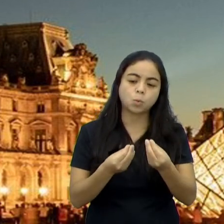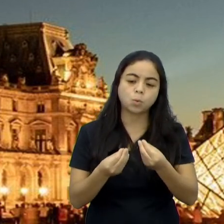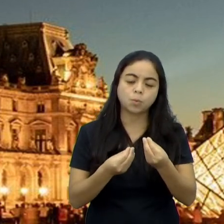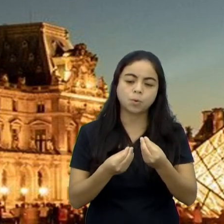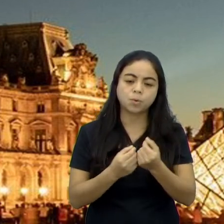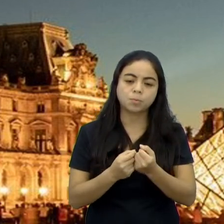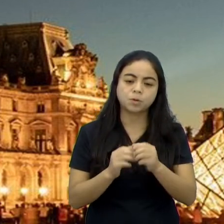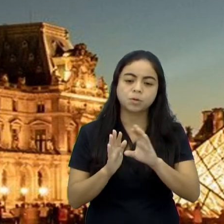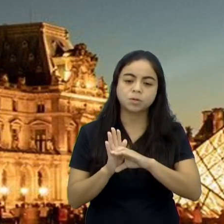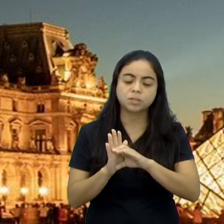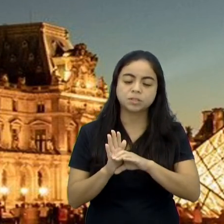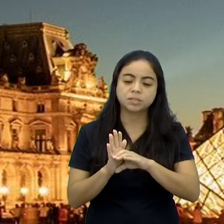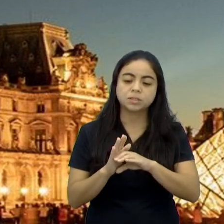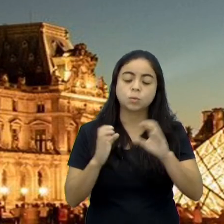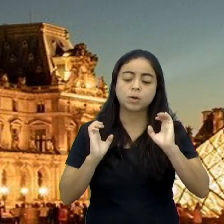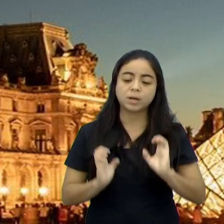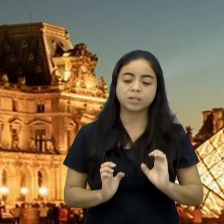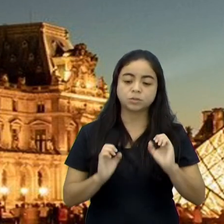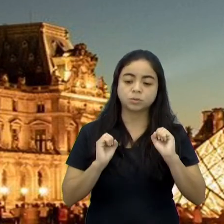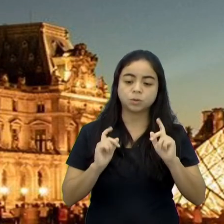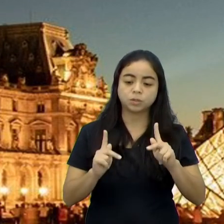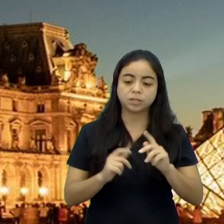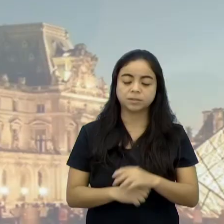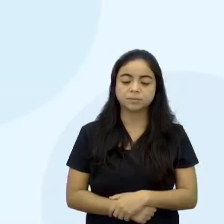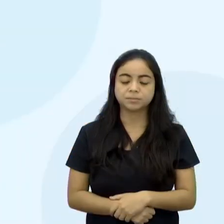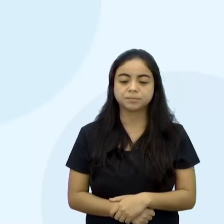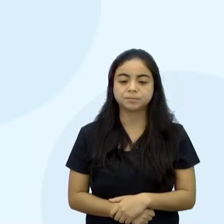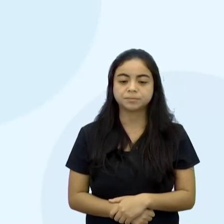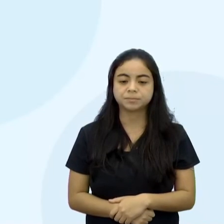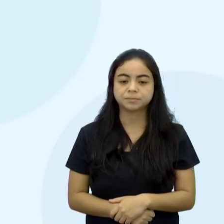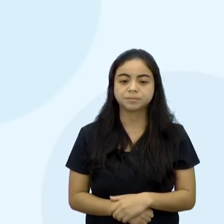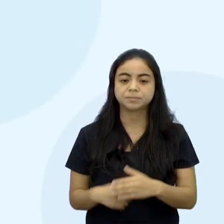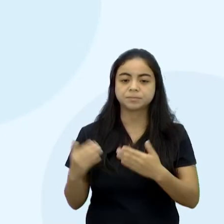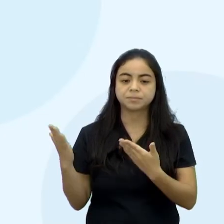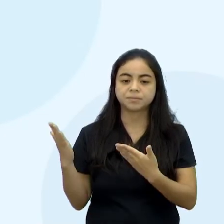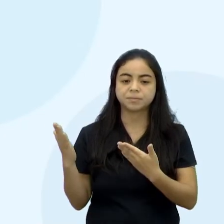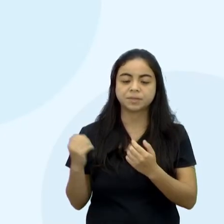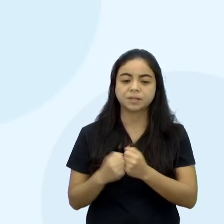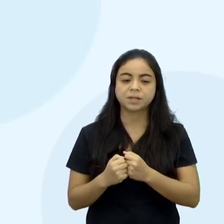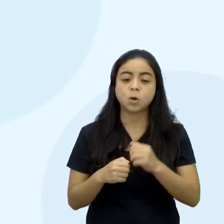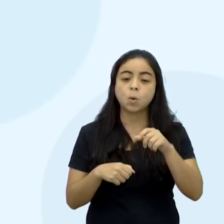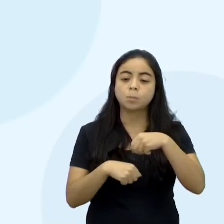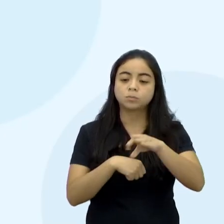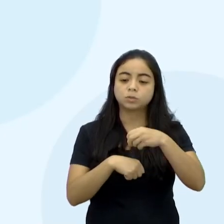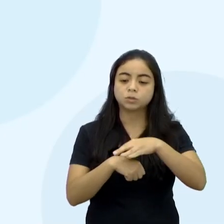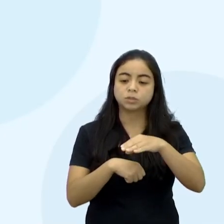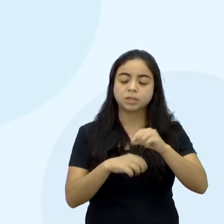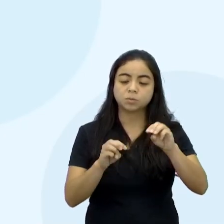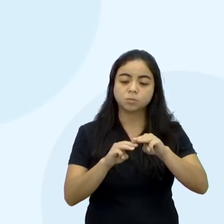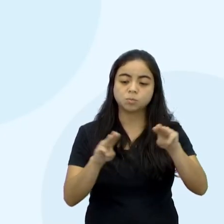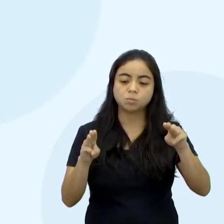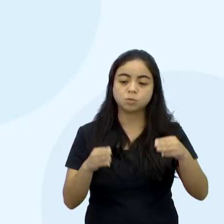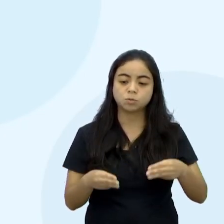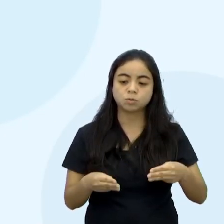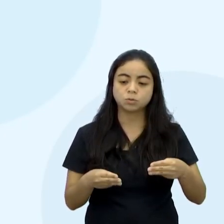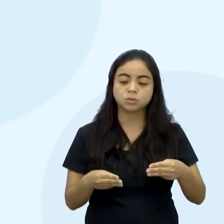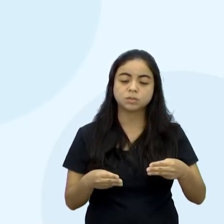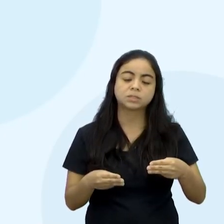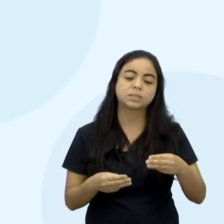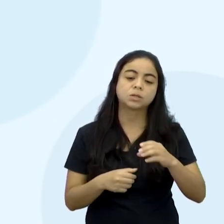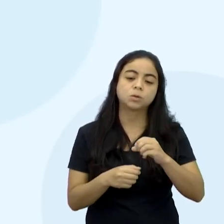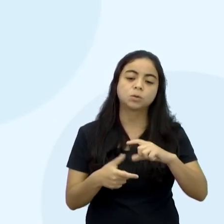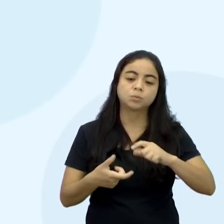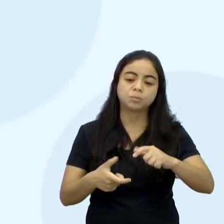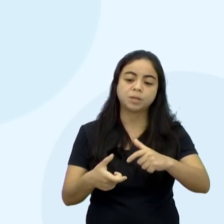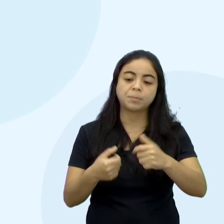de um conceito ético, tá certo? Temos o box indicando aí a visita ao Museu do Meme, para que você possa fazer